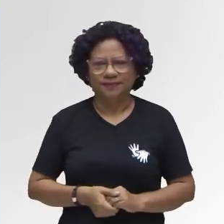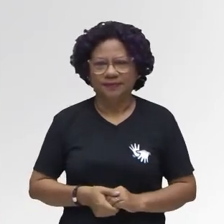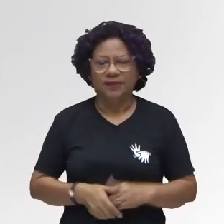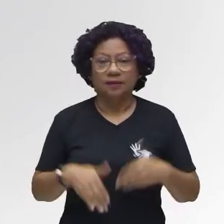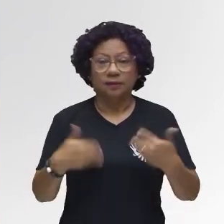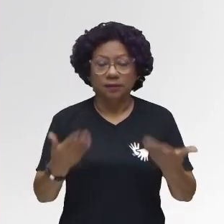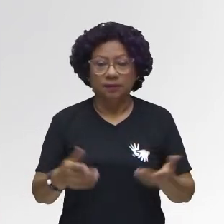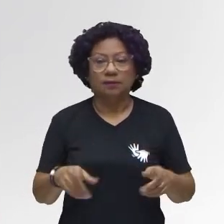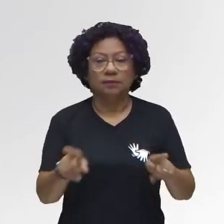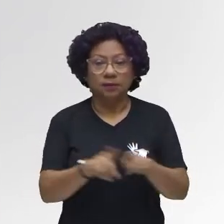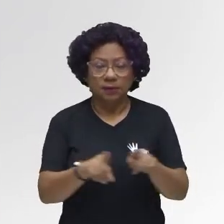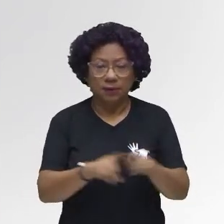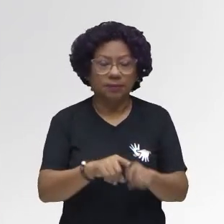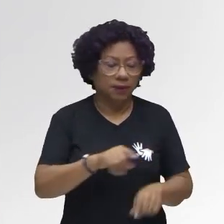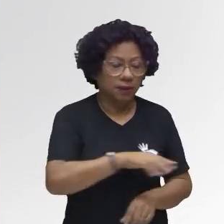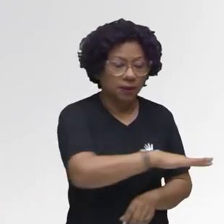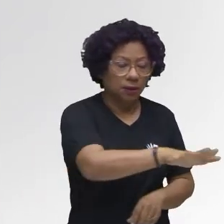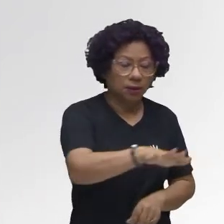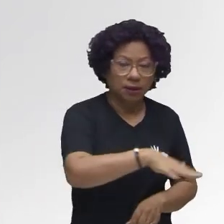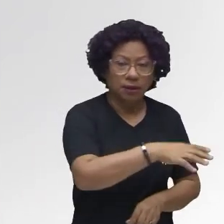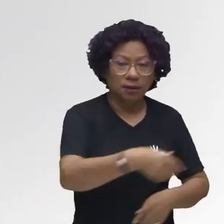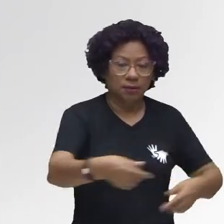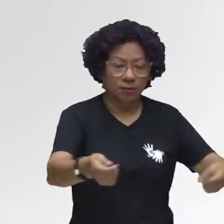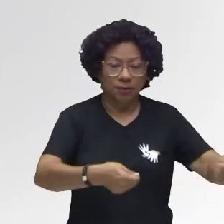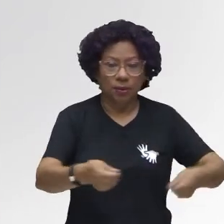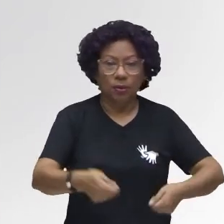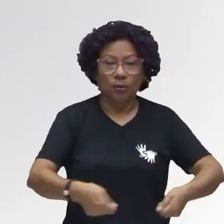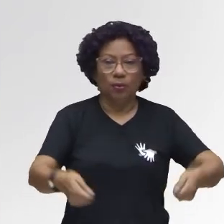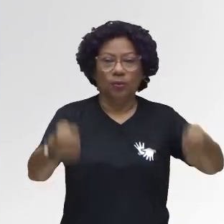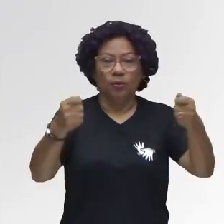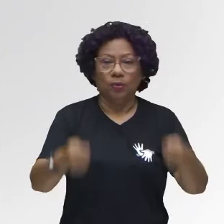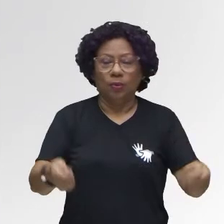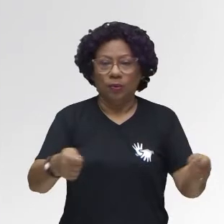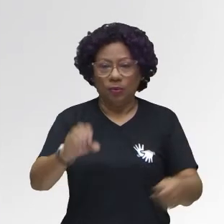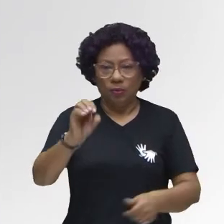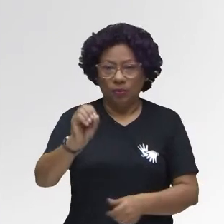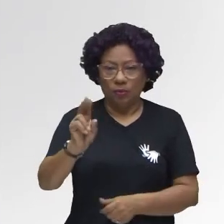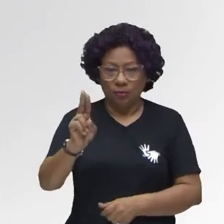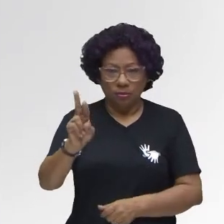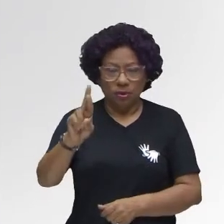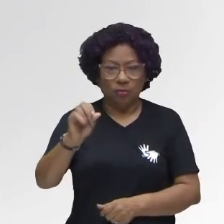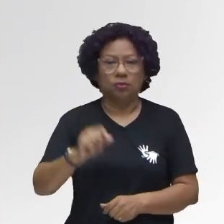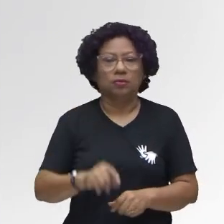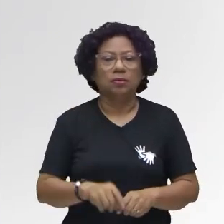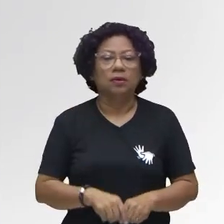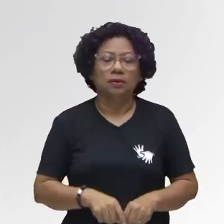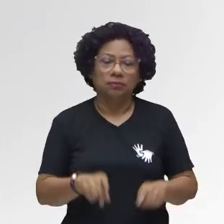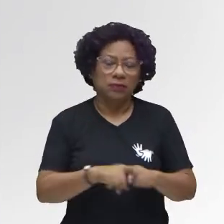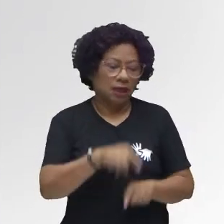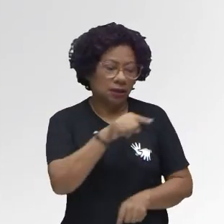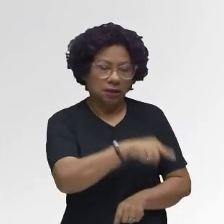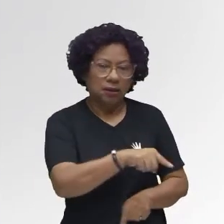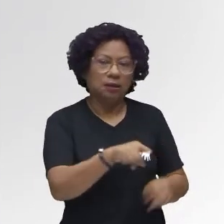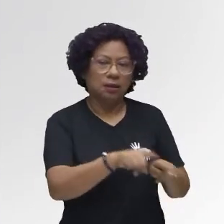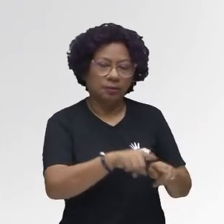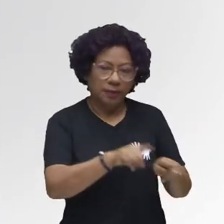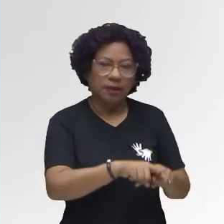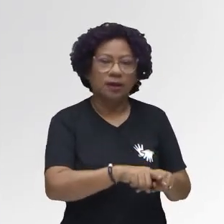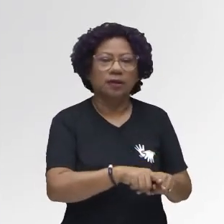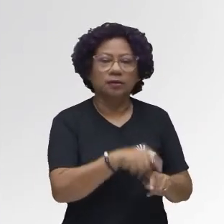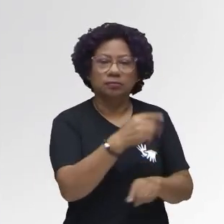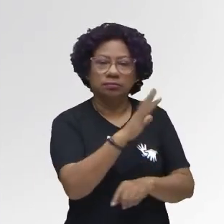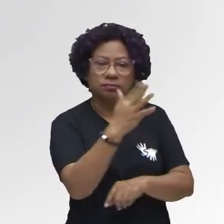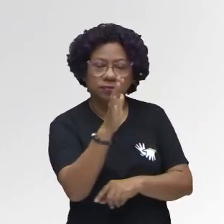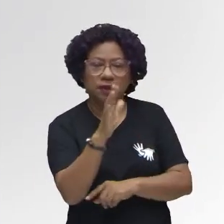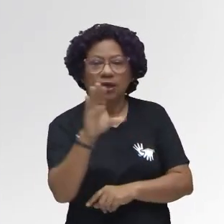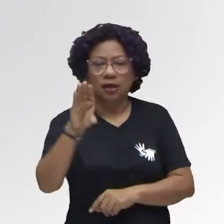preciosos, campo. E aí vem o café, ainda também na agricultura. No entanto, a importância do